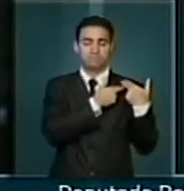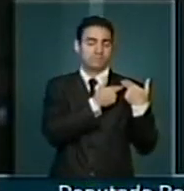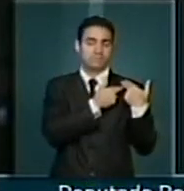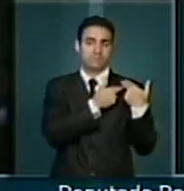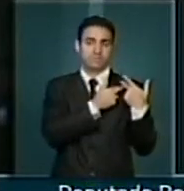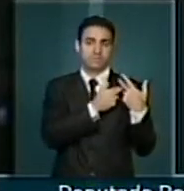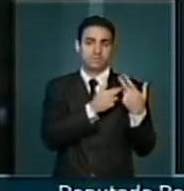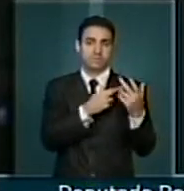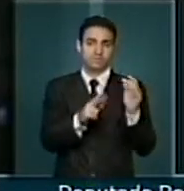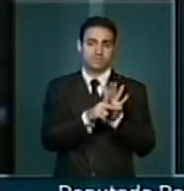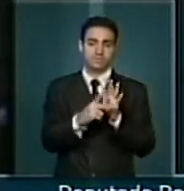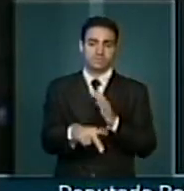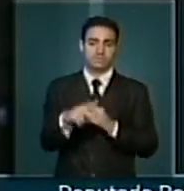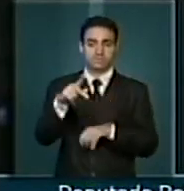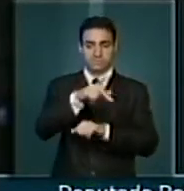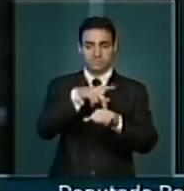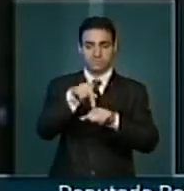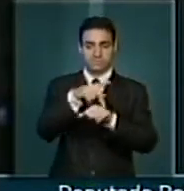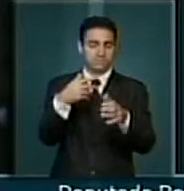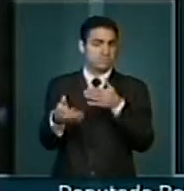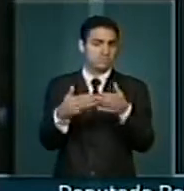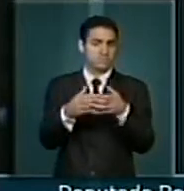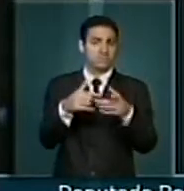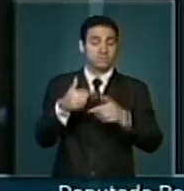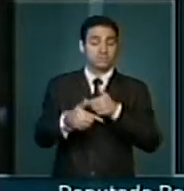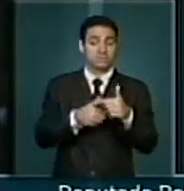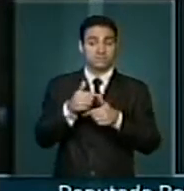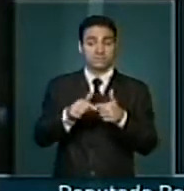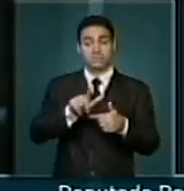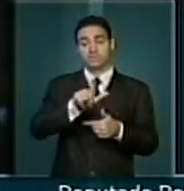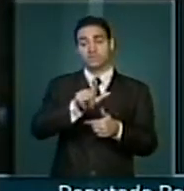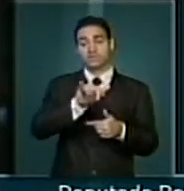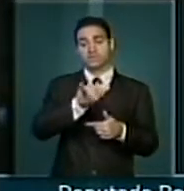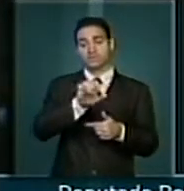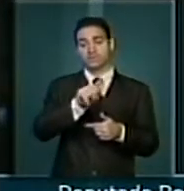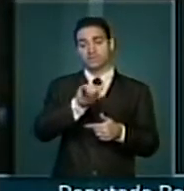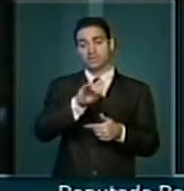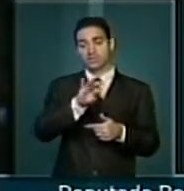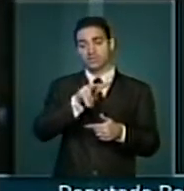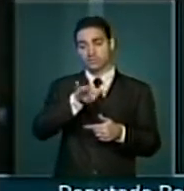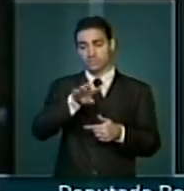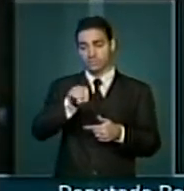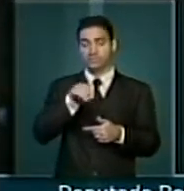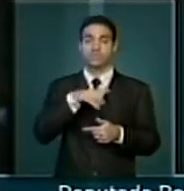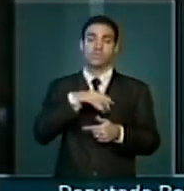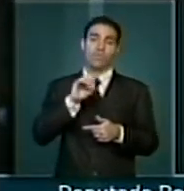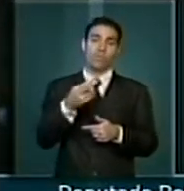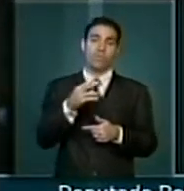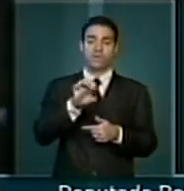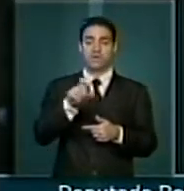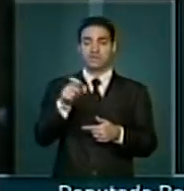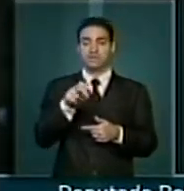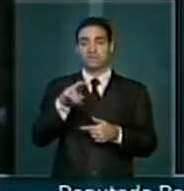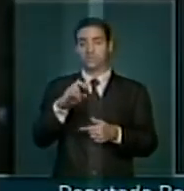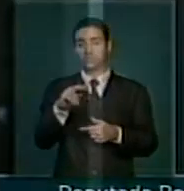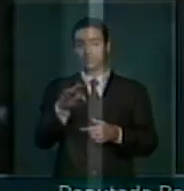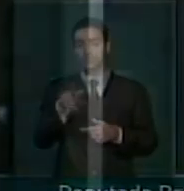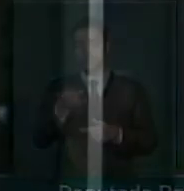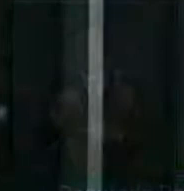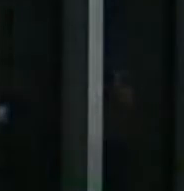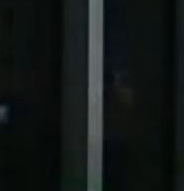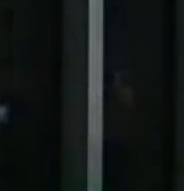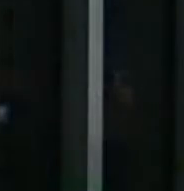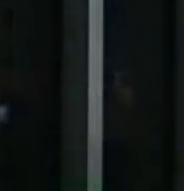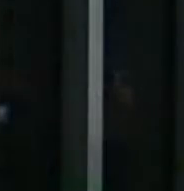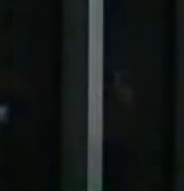públicos desta nação, quer membros do poder legislativo, do poder executivo ou do poder